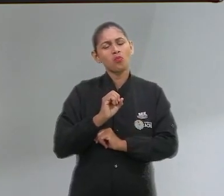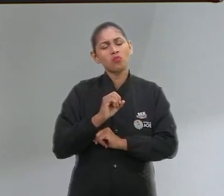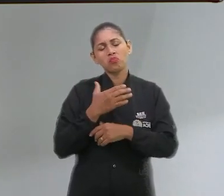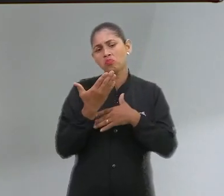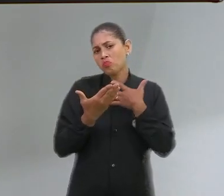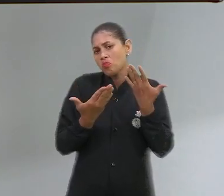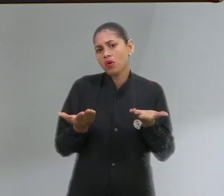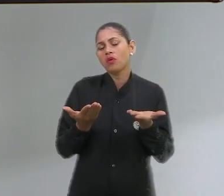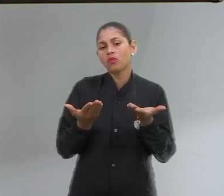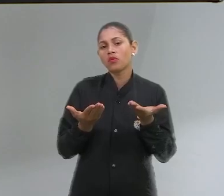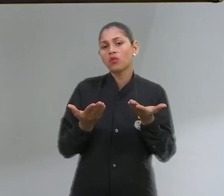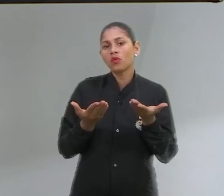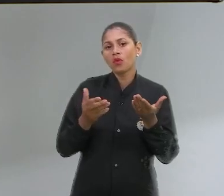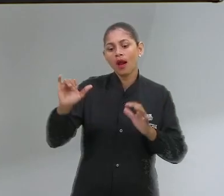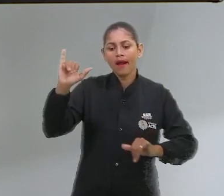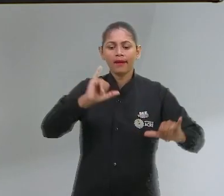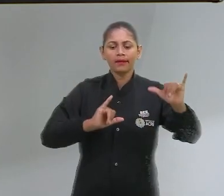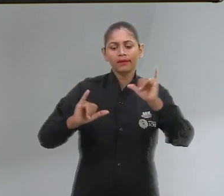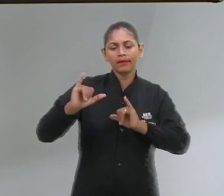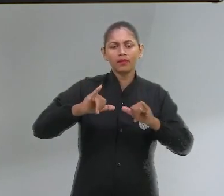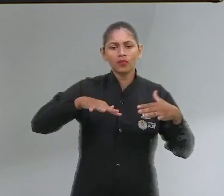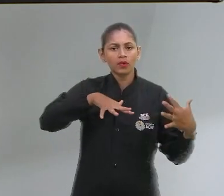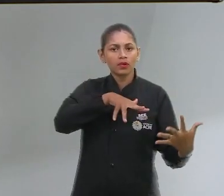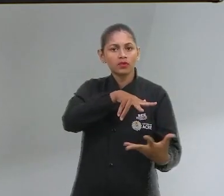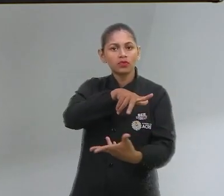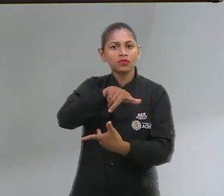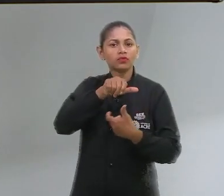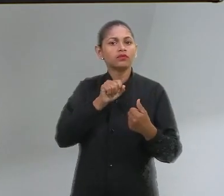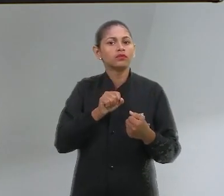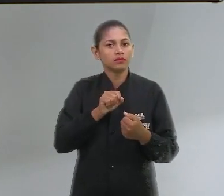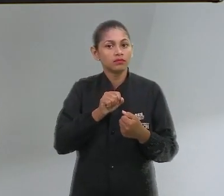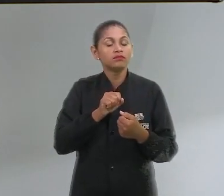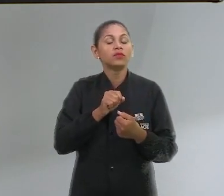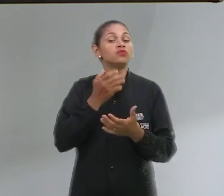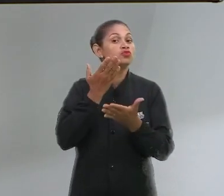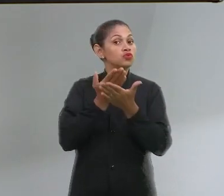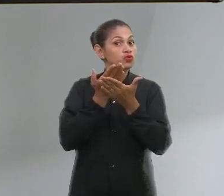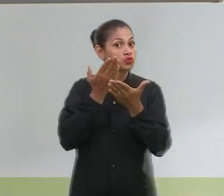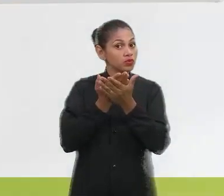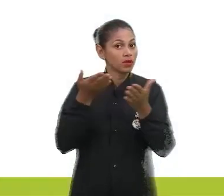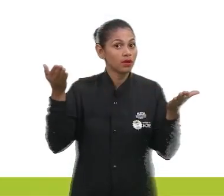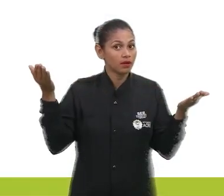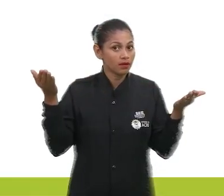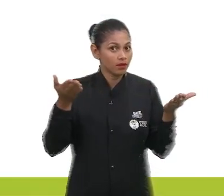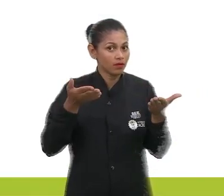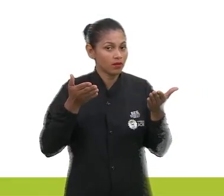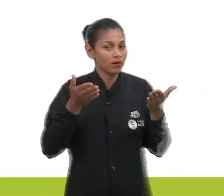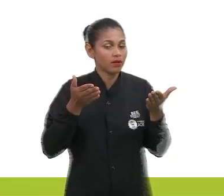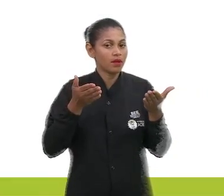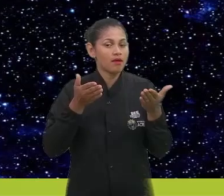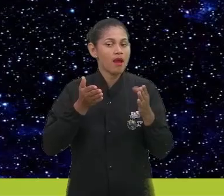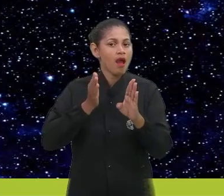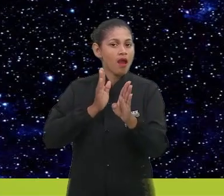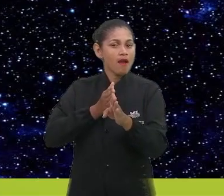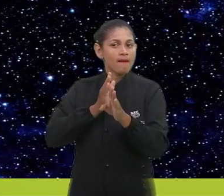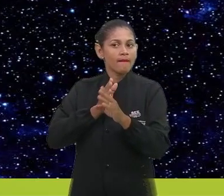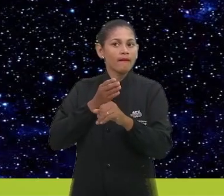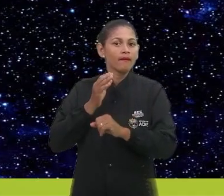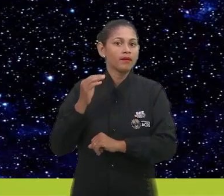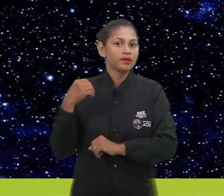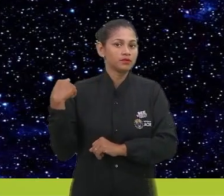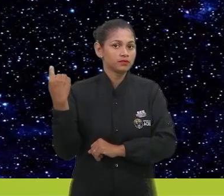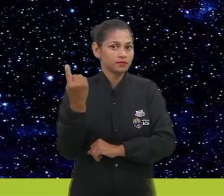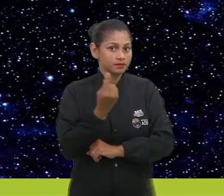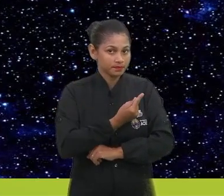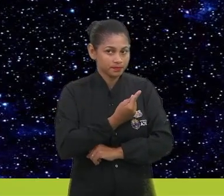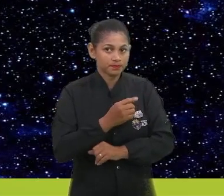do universo? E isso nós vamos ver em astroquímica. Vamos lá? Olha só, acompanha aqui comigo na tela. Nós temos o